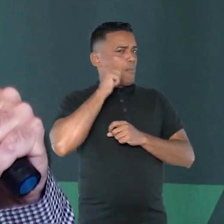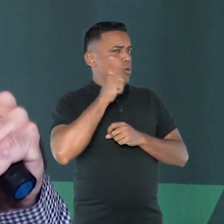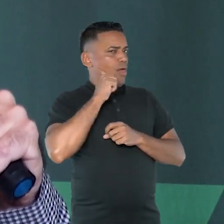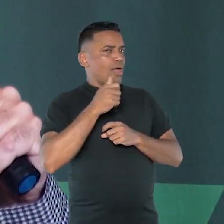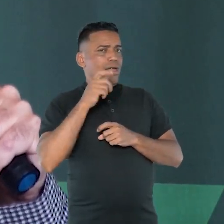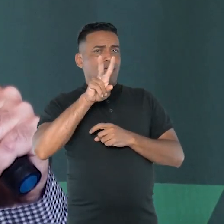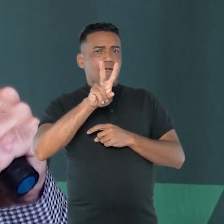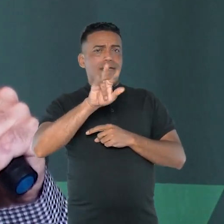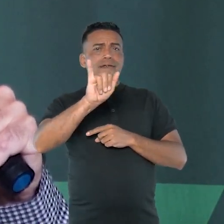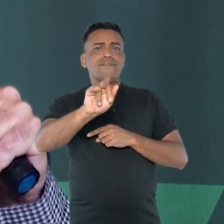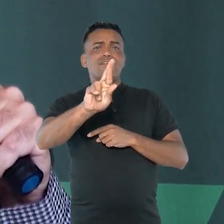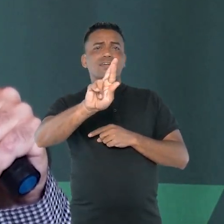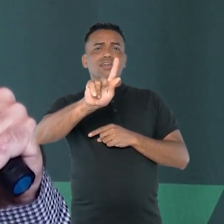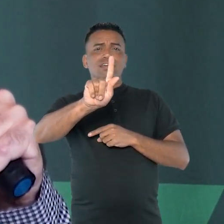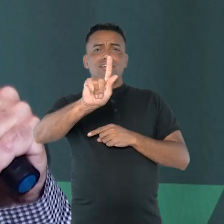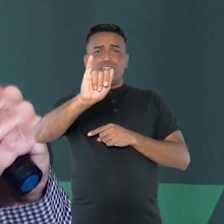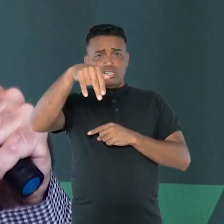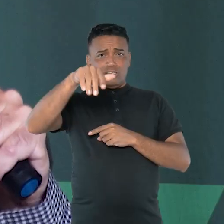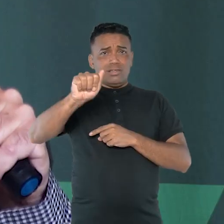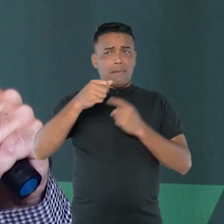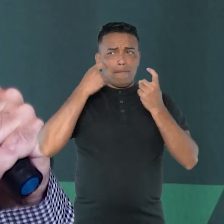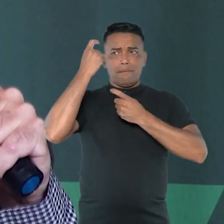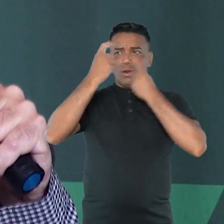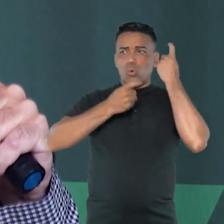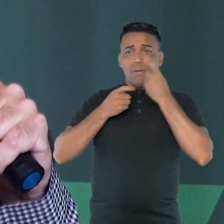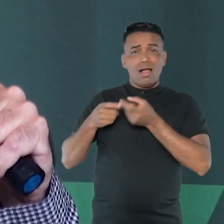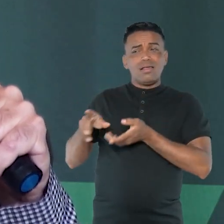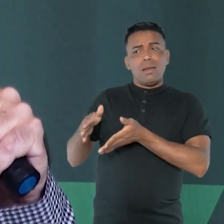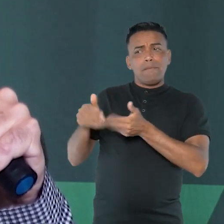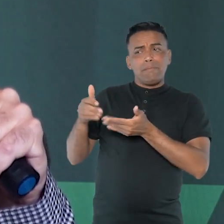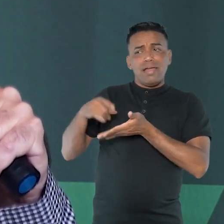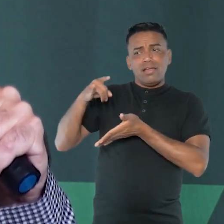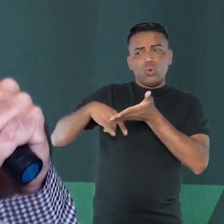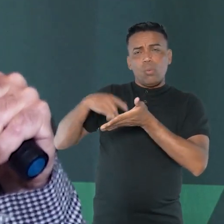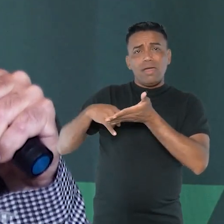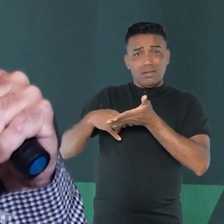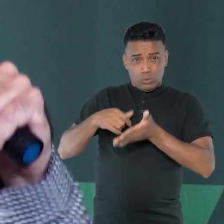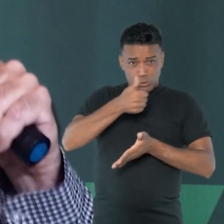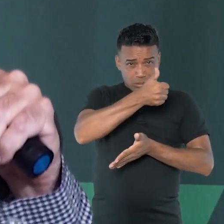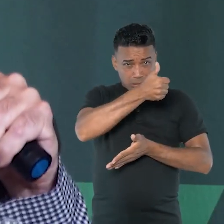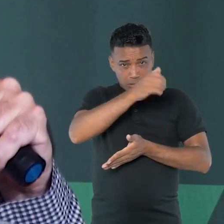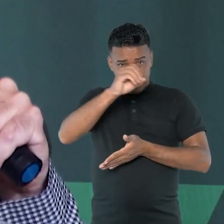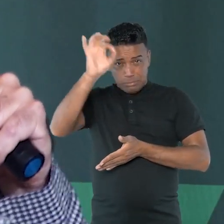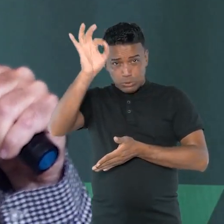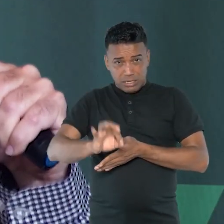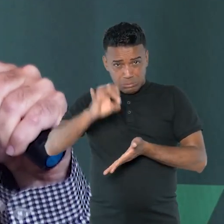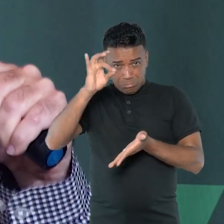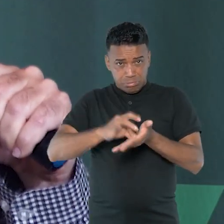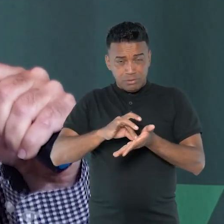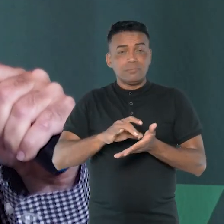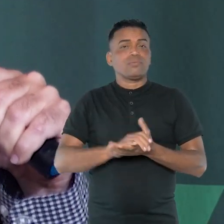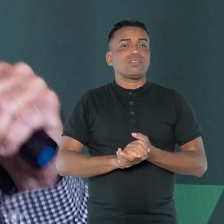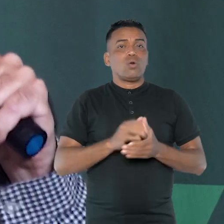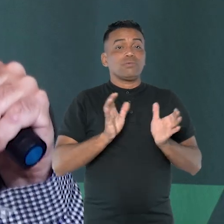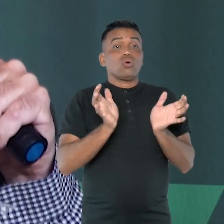preocupada, porque ela encomenda a ele um relato e ela tem dúvida se aquele relato é 100% original, porque ela estava começando uma coleção chamada Nossa